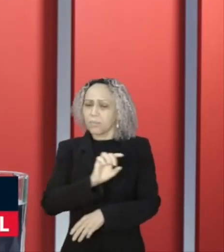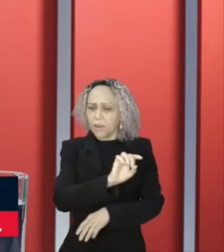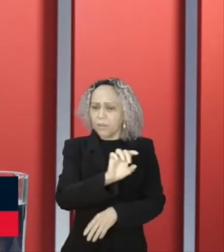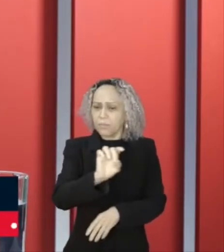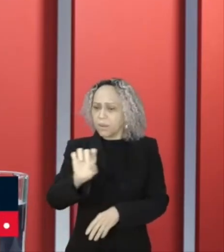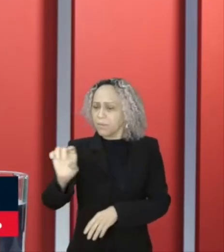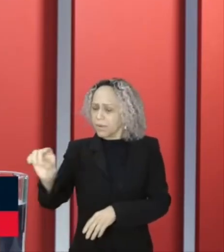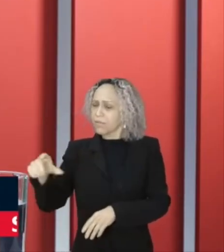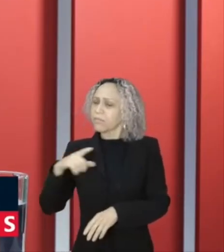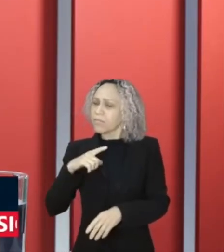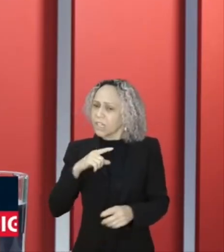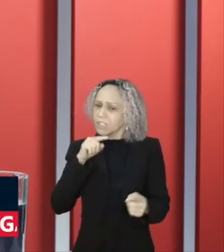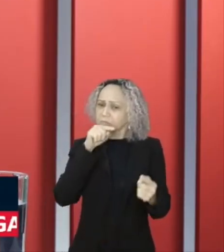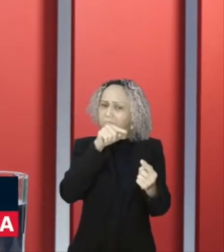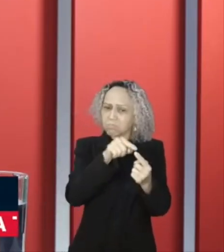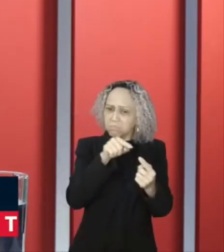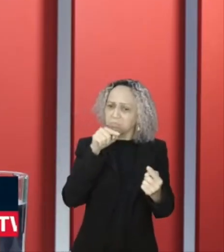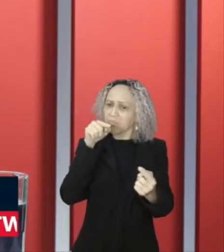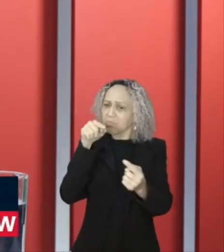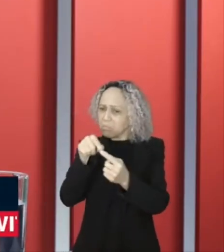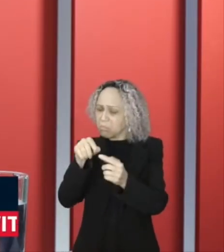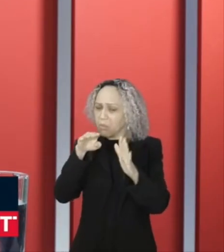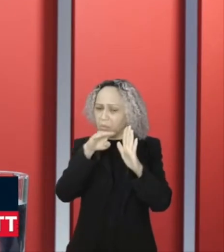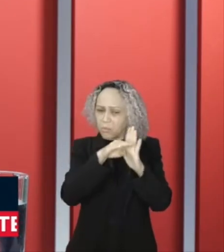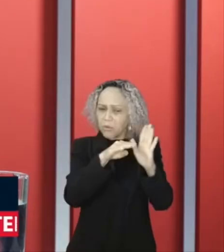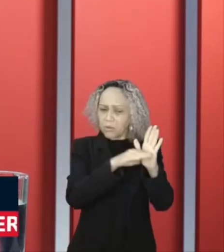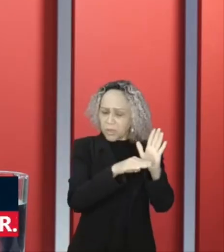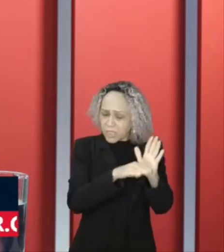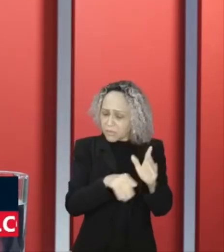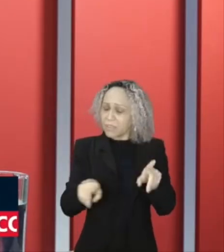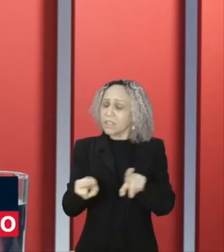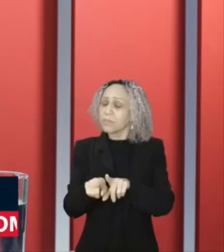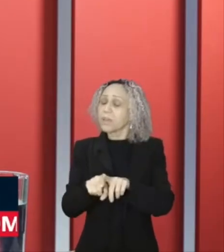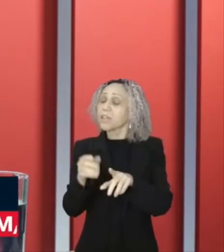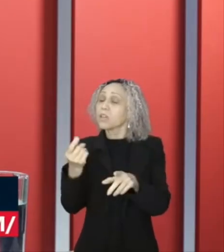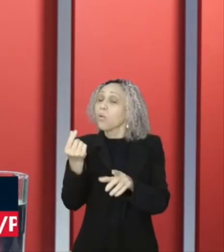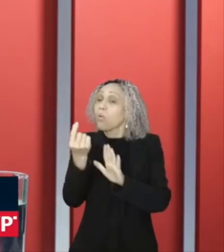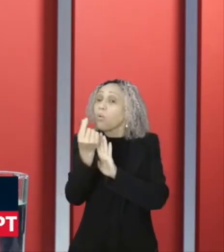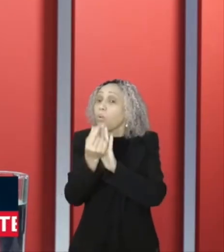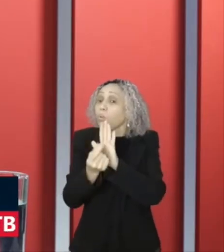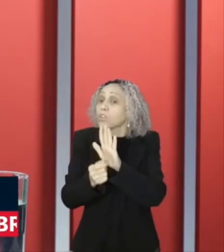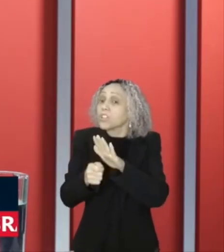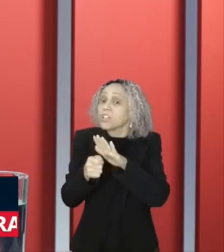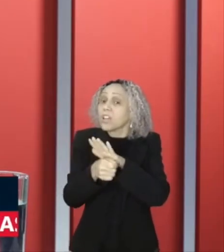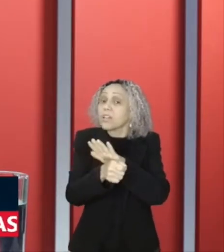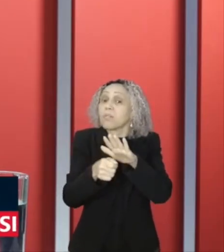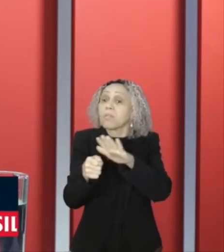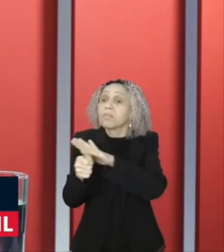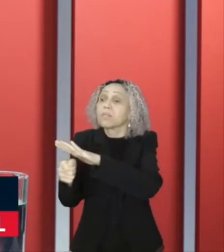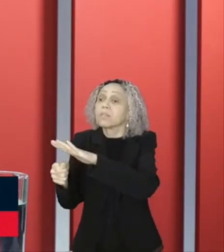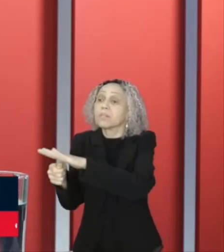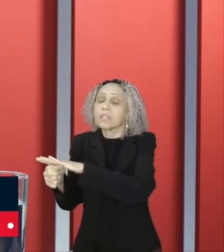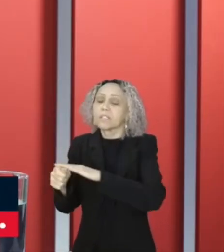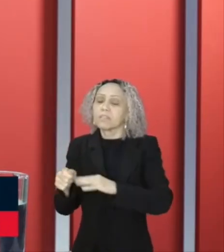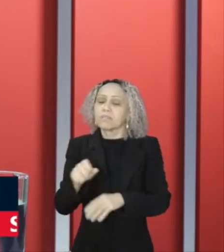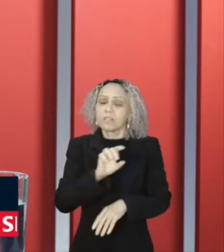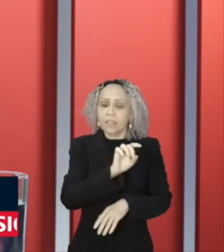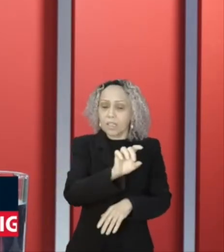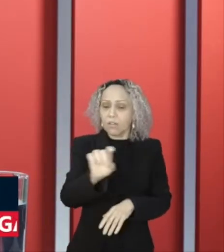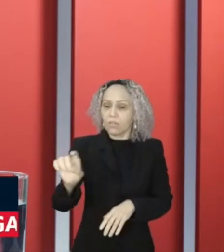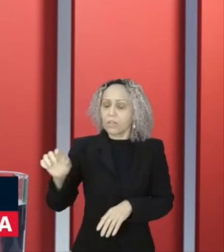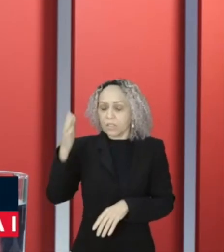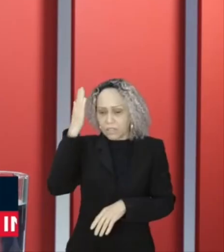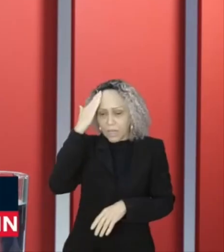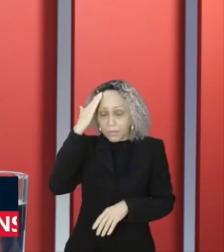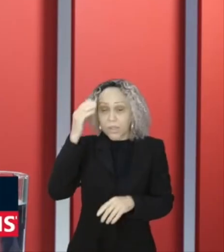orçamentárias aonde poderá colocar o dinheiro do orçamento. Então, elas caminham junto agora no parlamento, né, na mesma